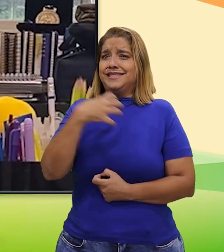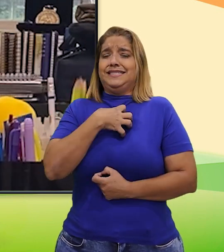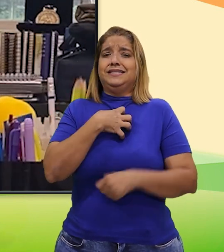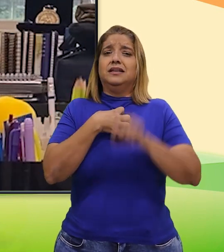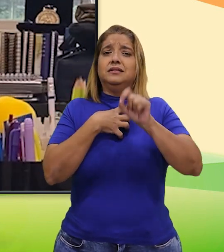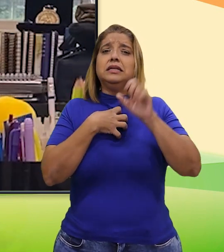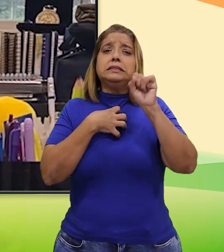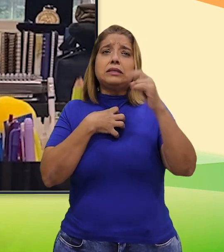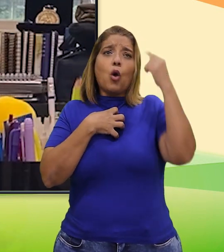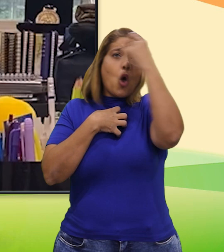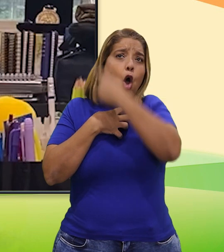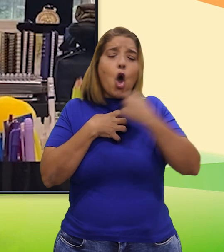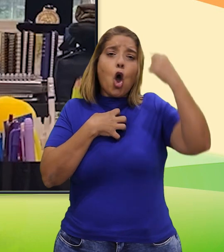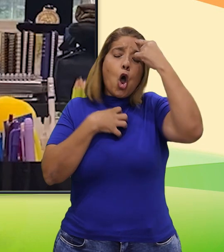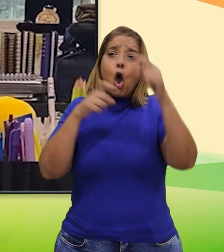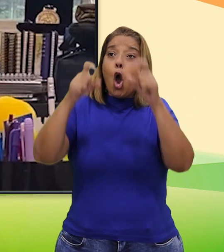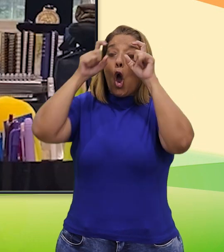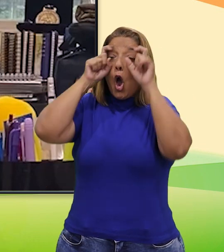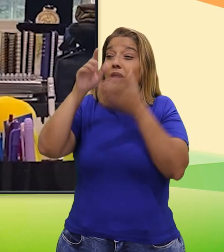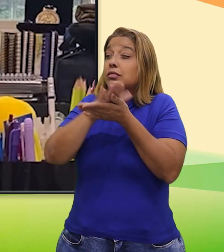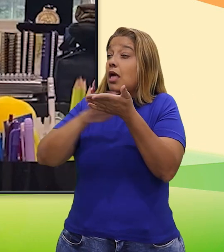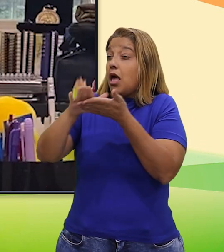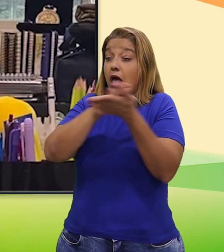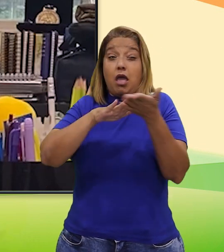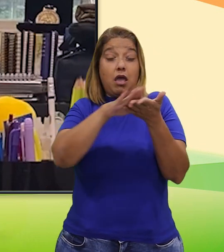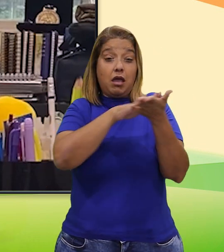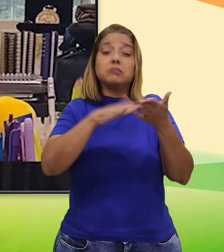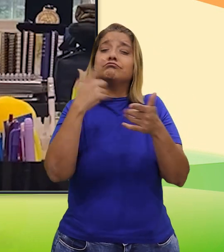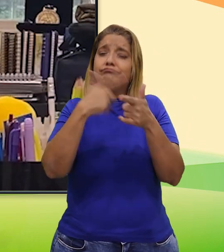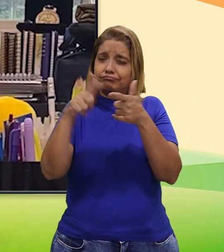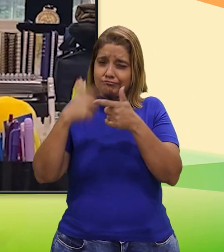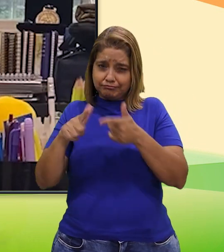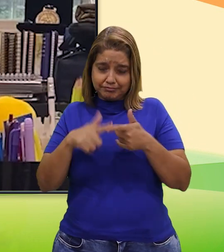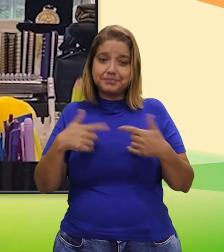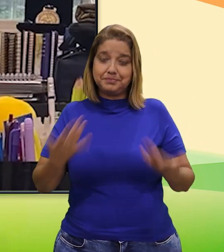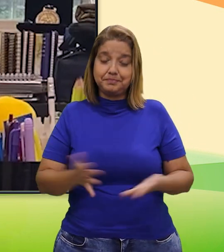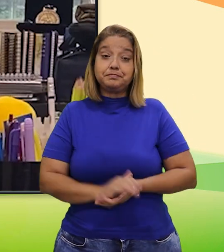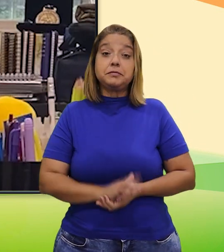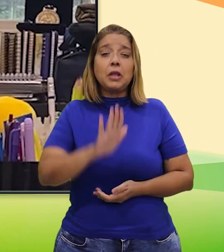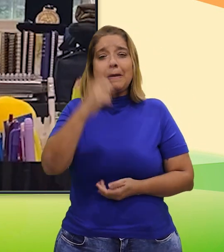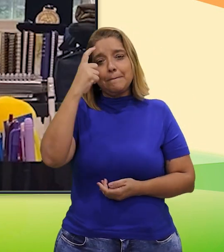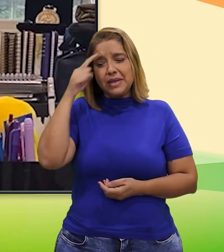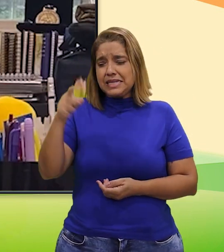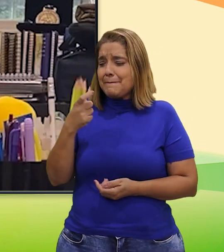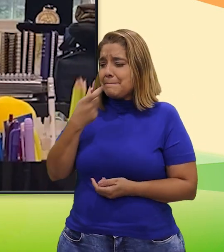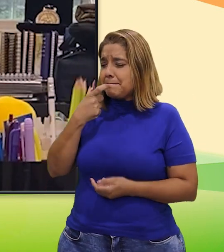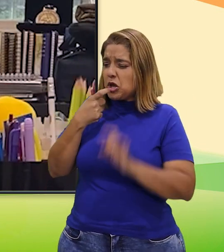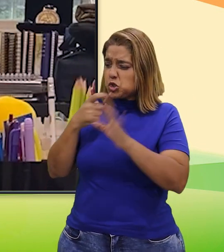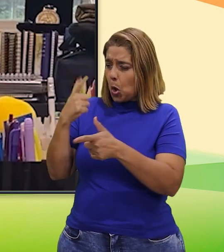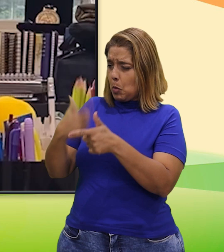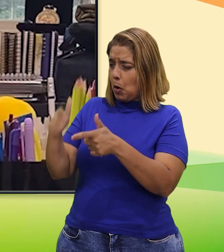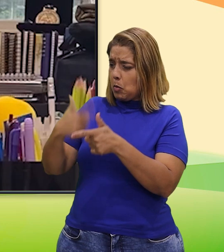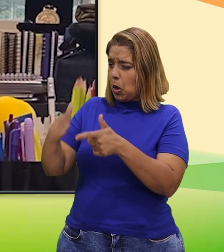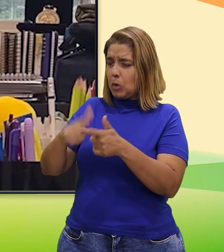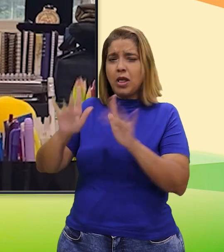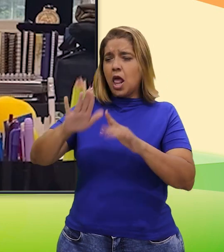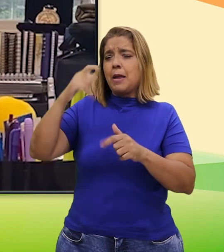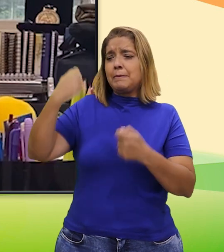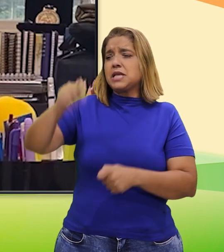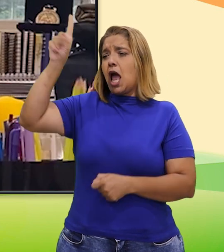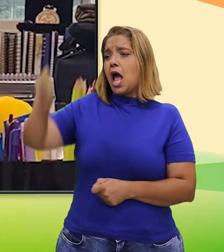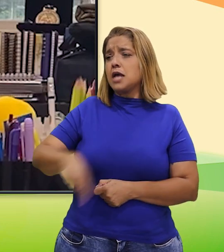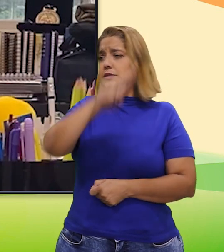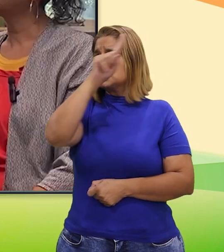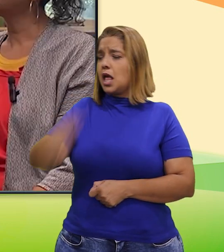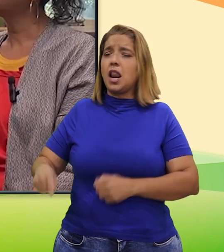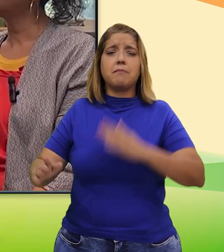o que é passar 1 hora sem óculos. Então, falar que o plástico é só problema,